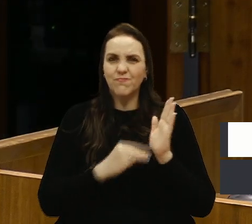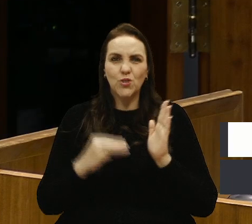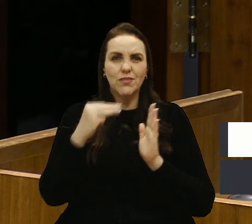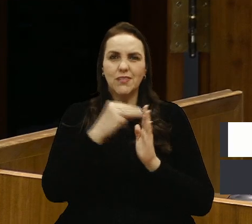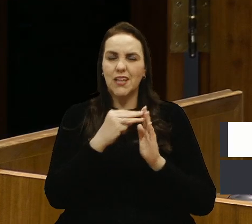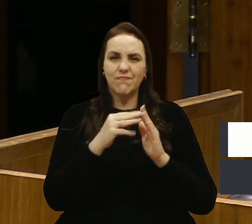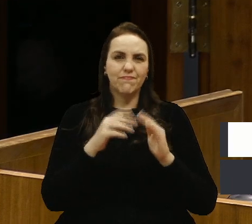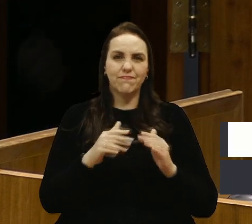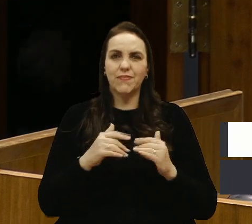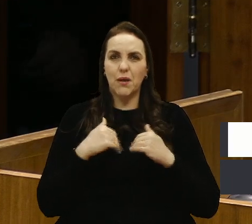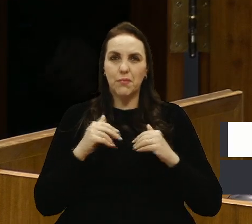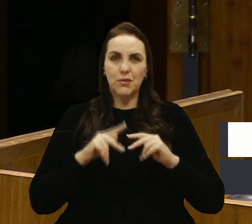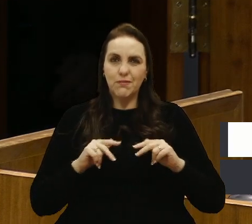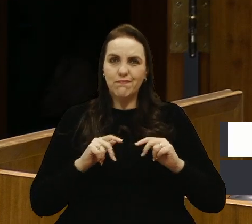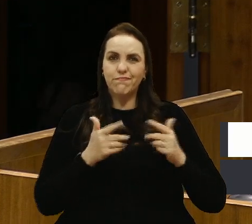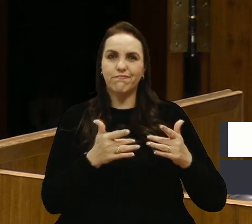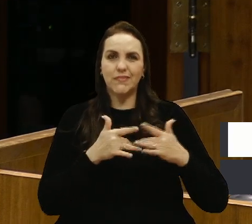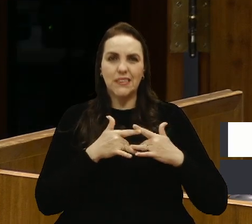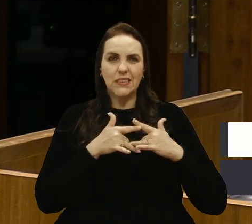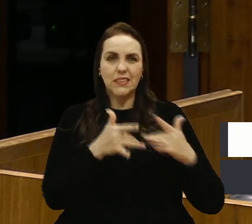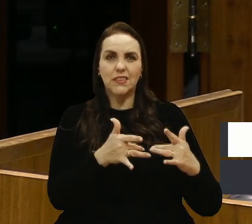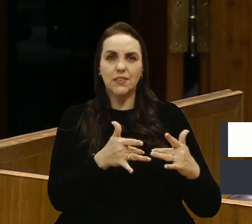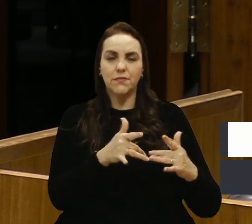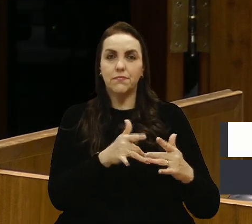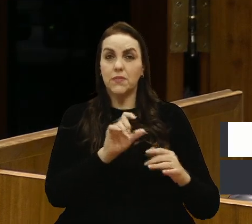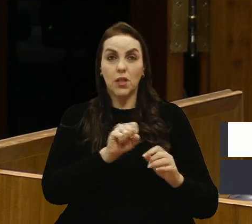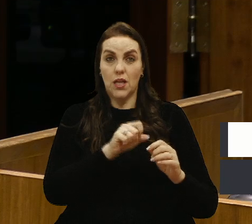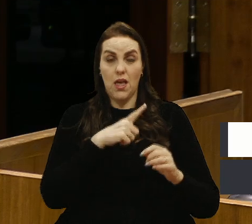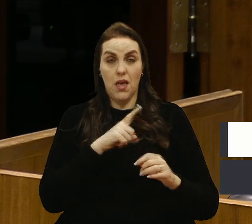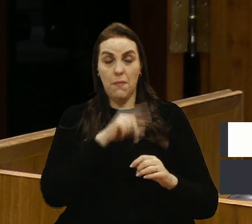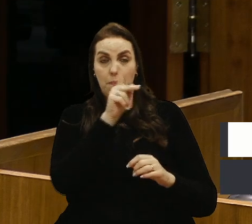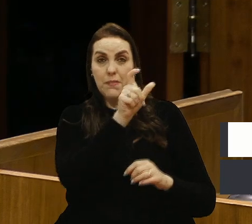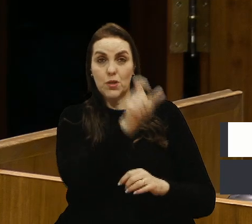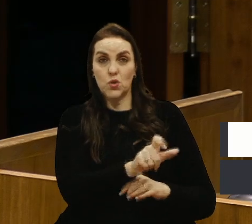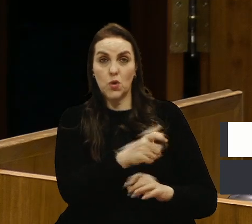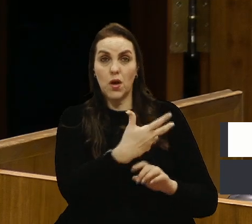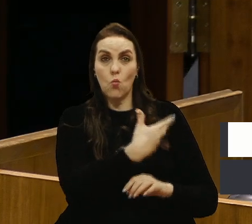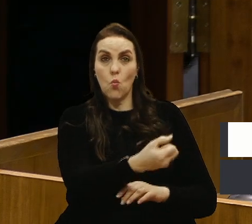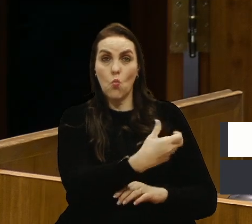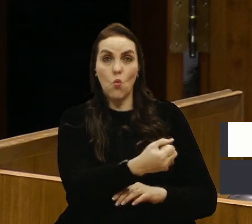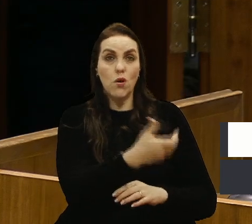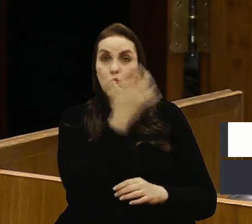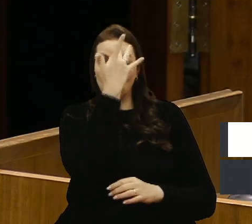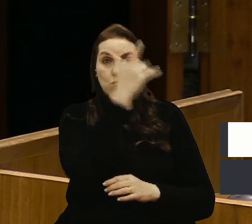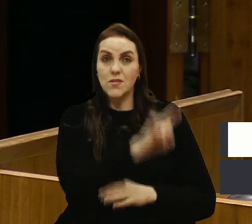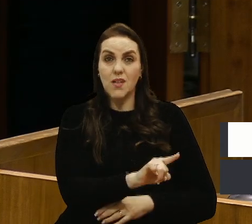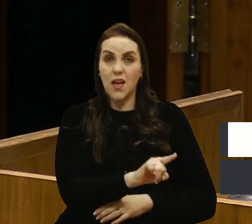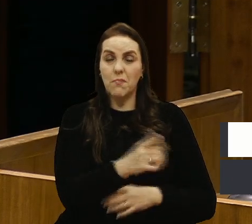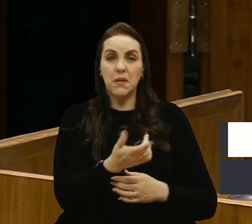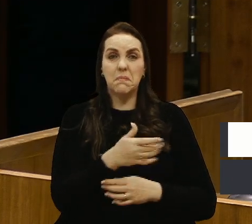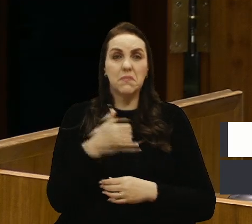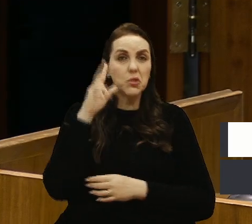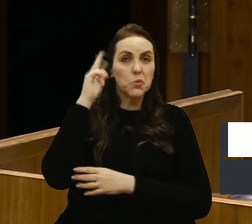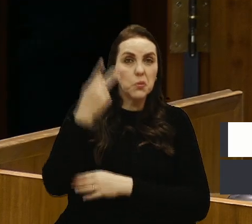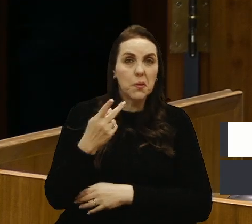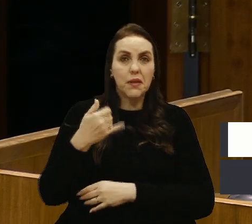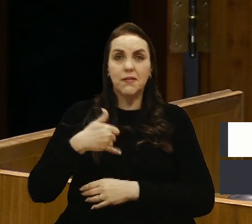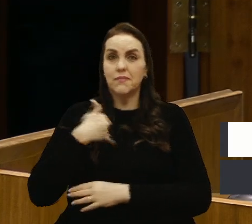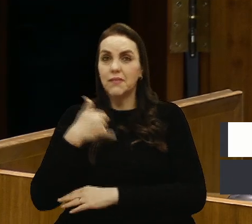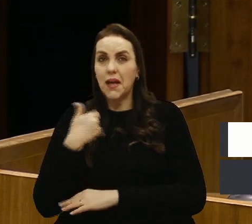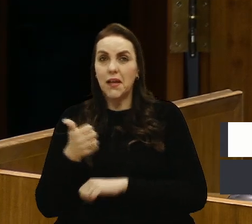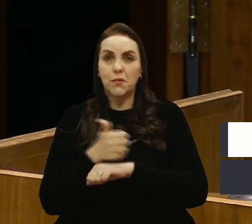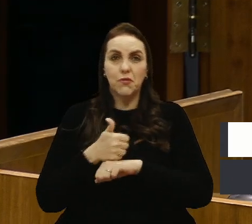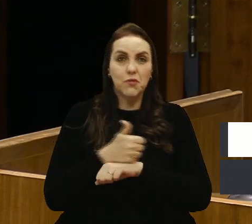que existe. O doador não sabe quem receberá sua doação, não conhece sua história, sua idade, sua profissão ou sua